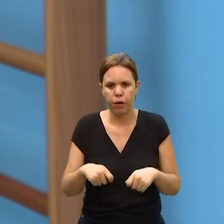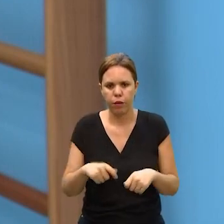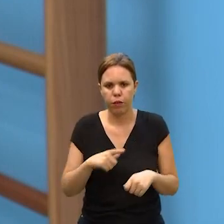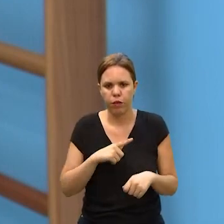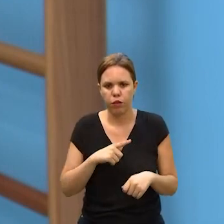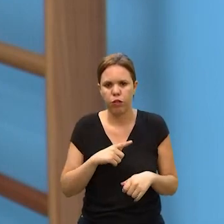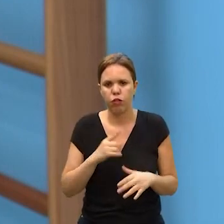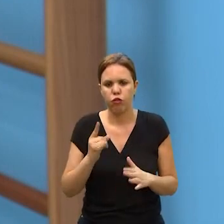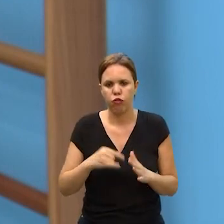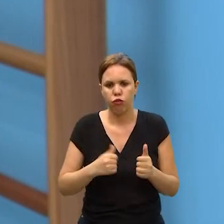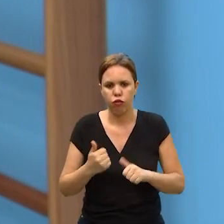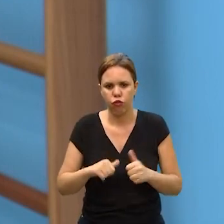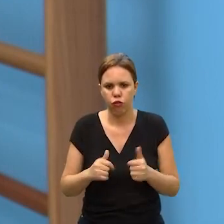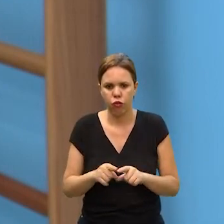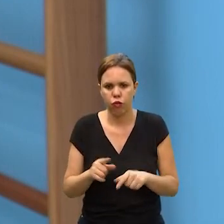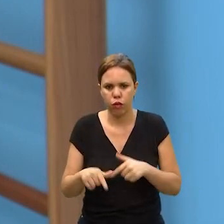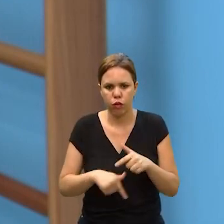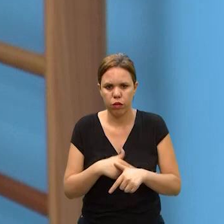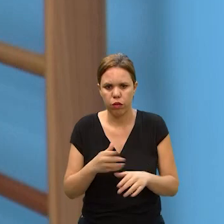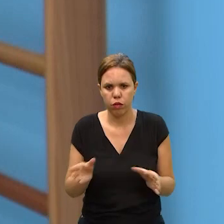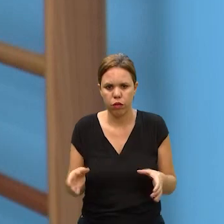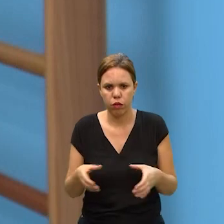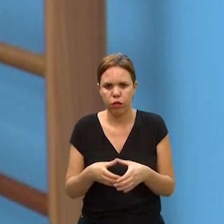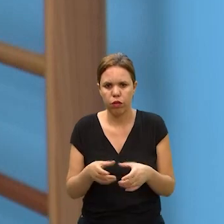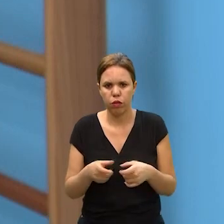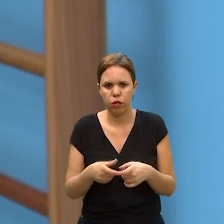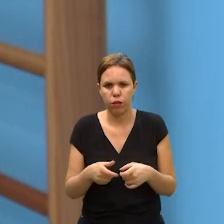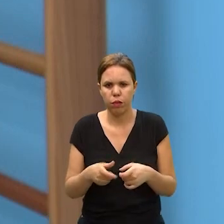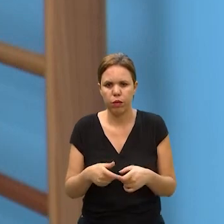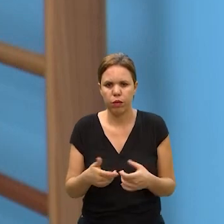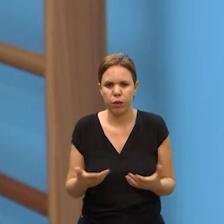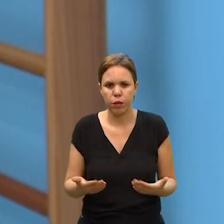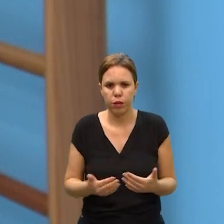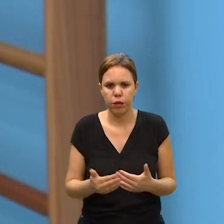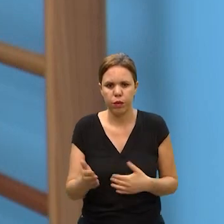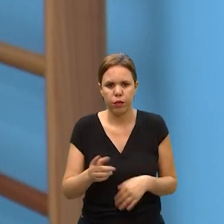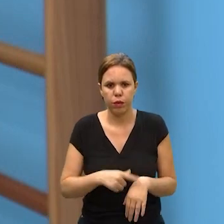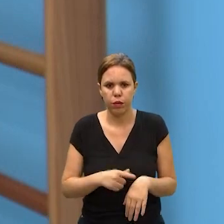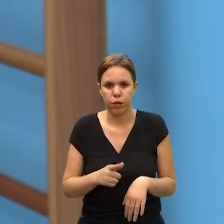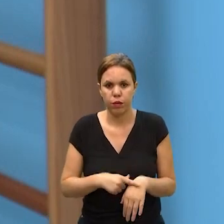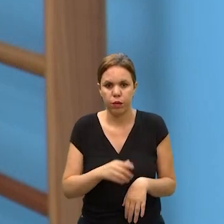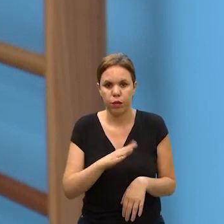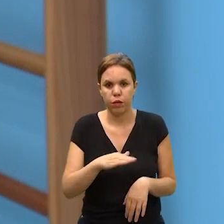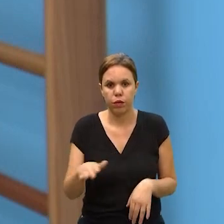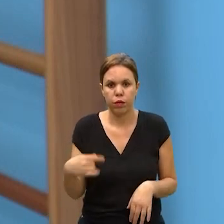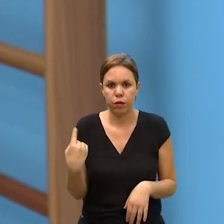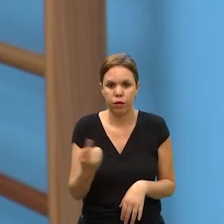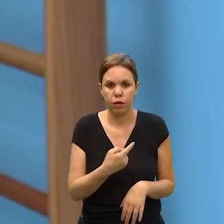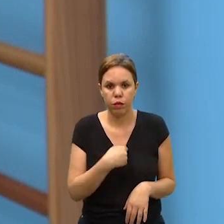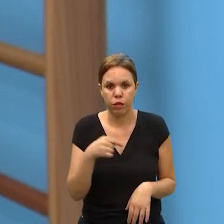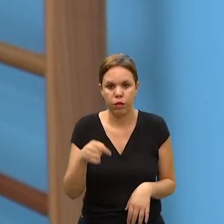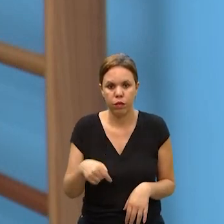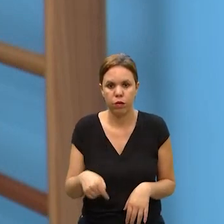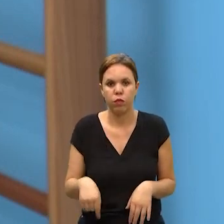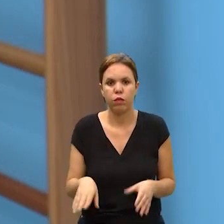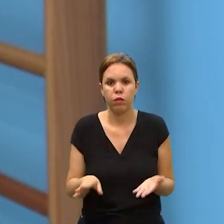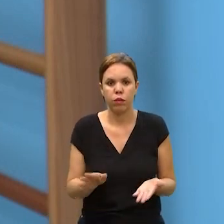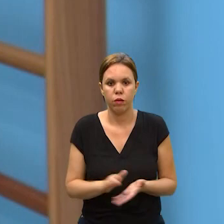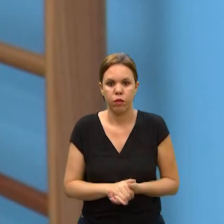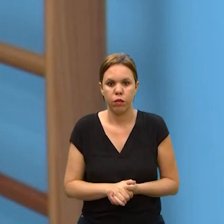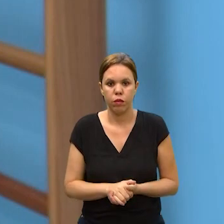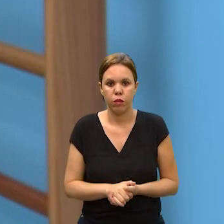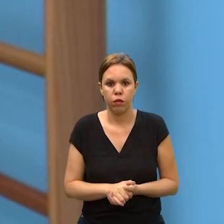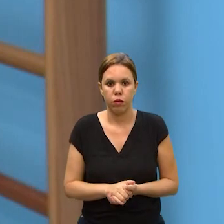à possibilidade desse diagnóstico e trabalhar em conjunto com o médico, né? A partir do momento que essas crianças chegam para nós, elas